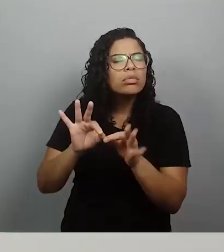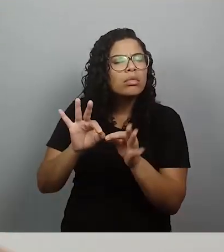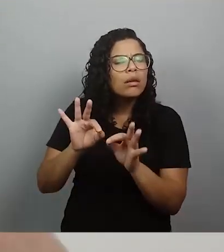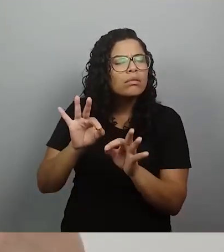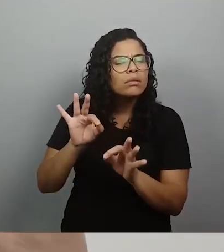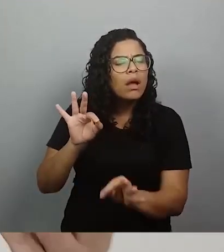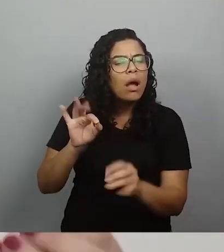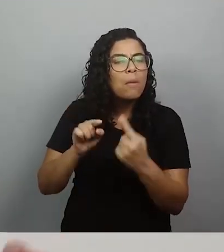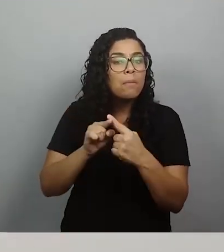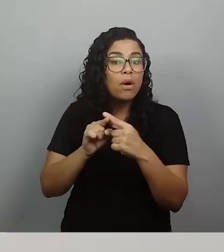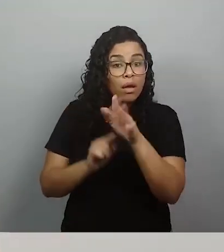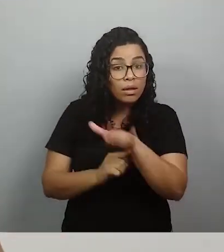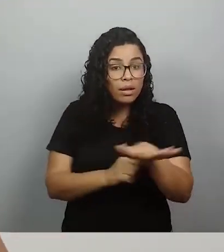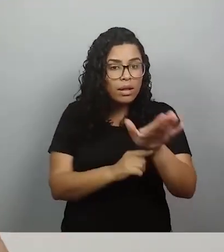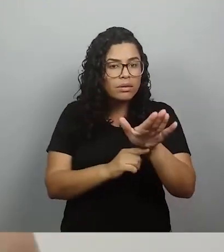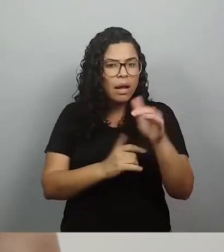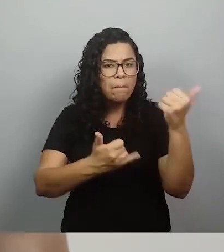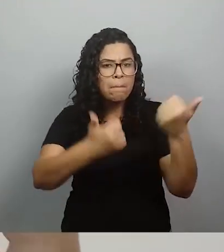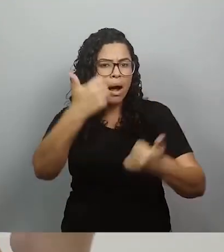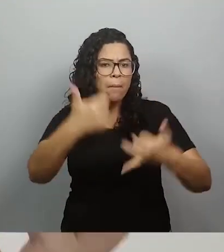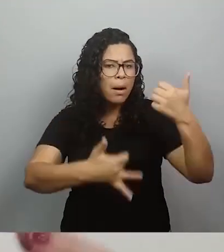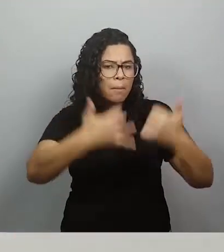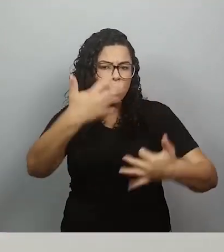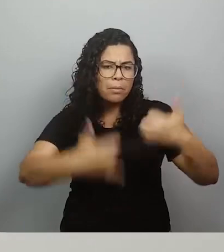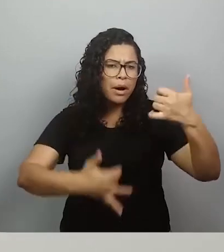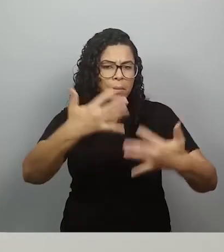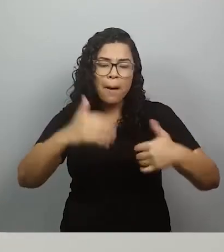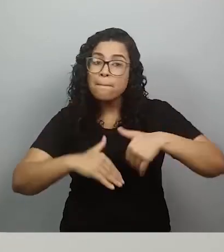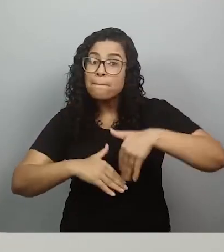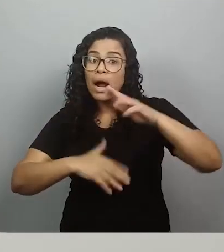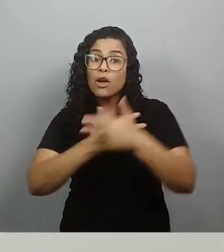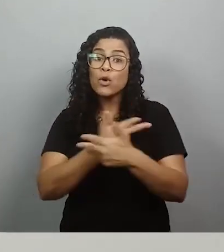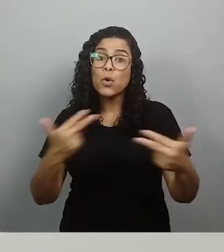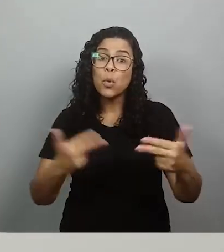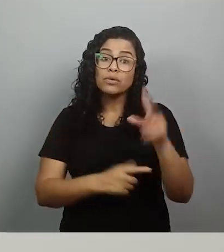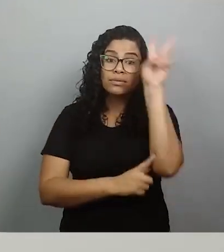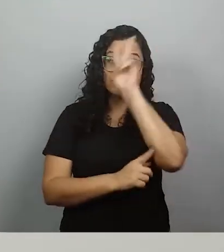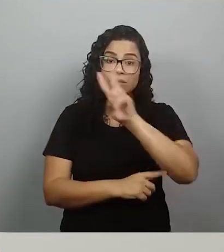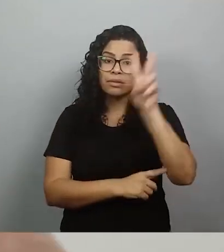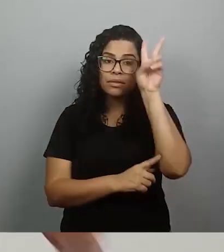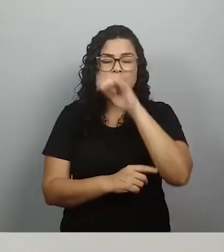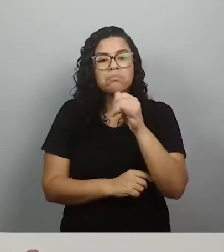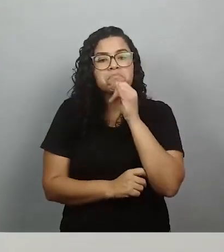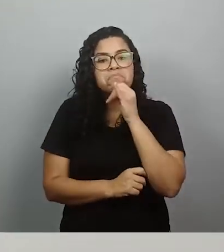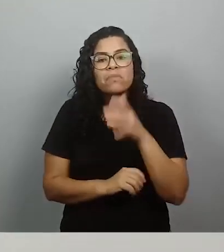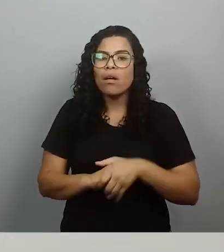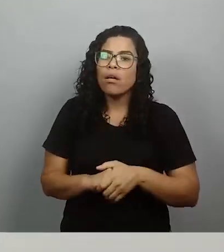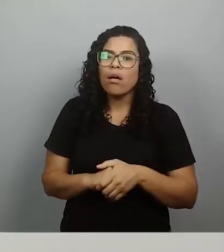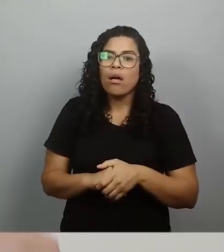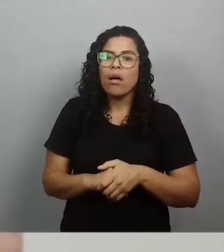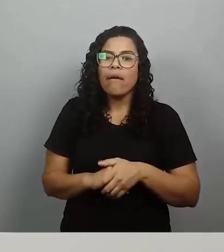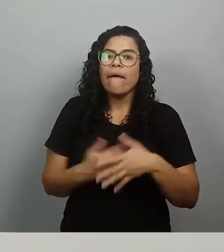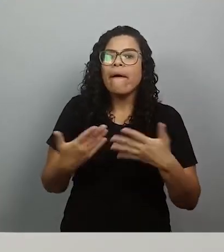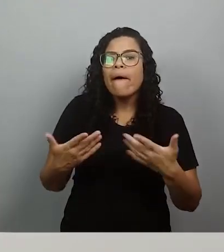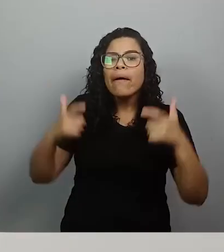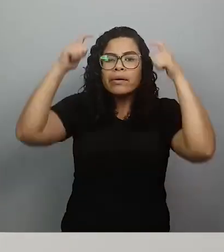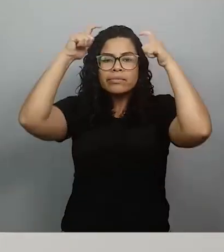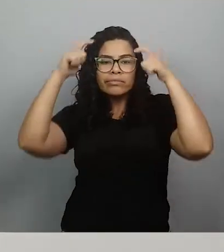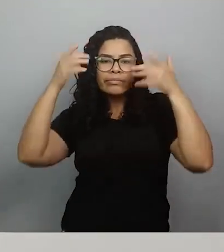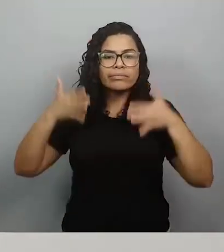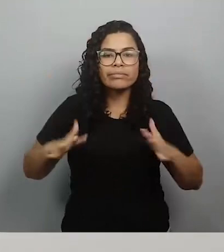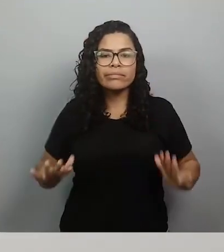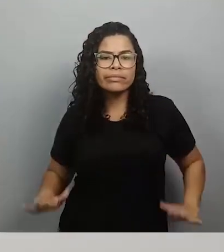detalhes, assim a criança vai falando mais elementos da história. Ah, era uma princesa, nossa, mas que cor era o